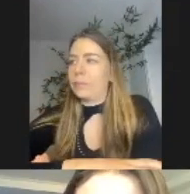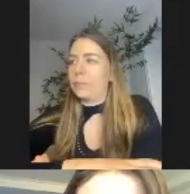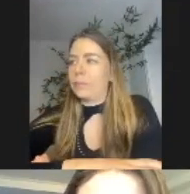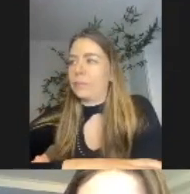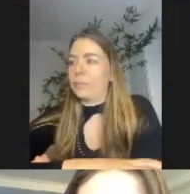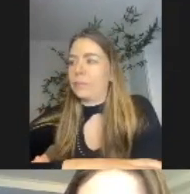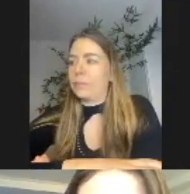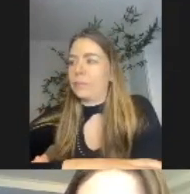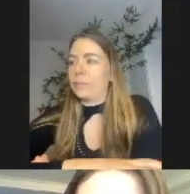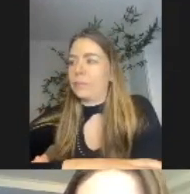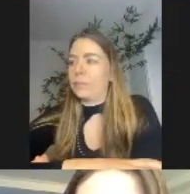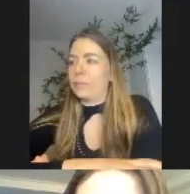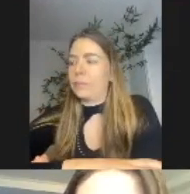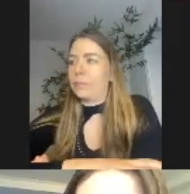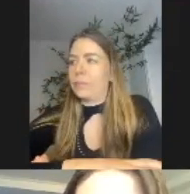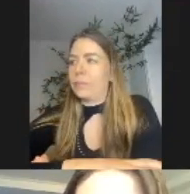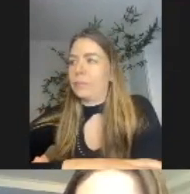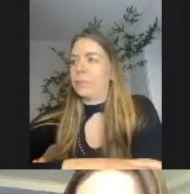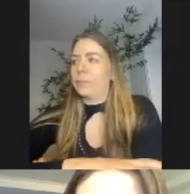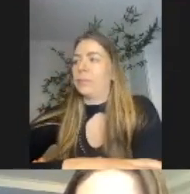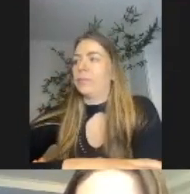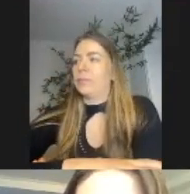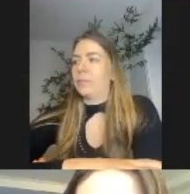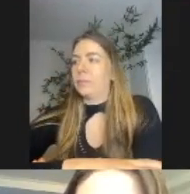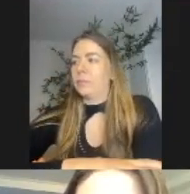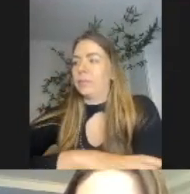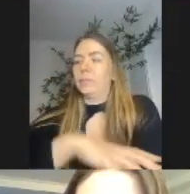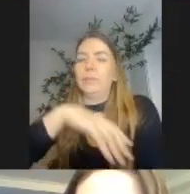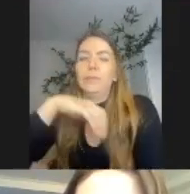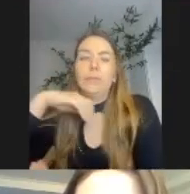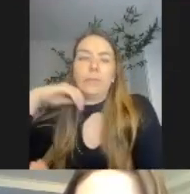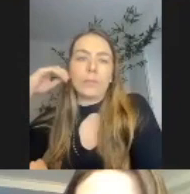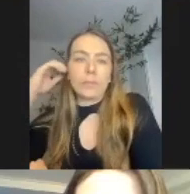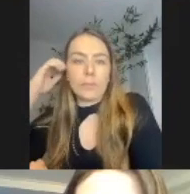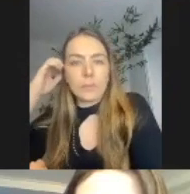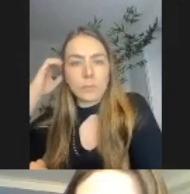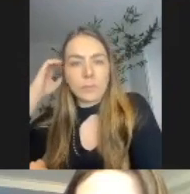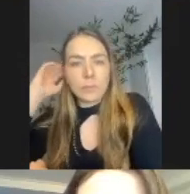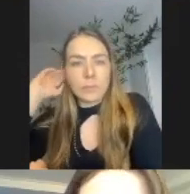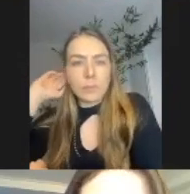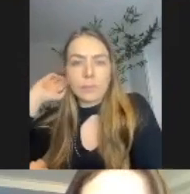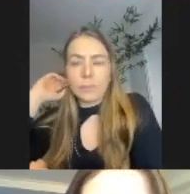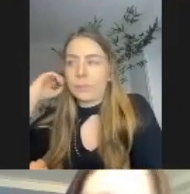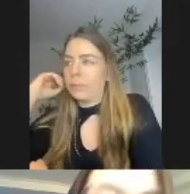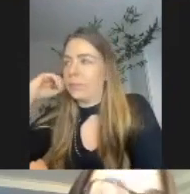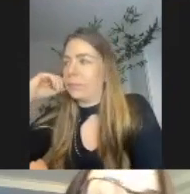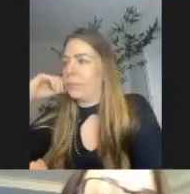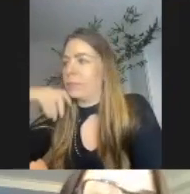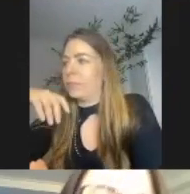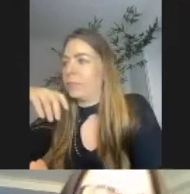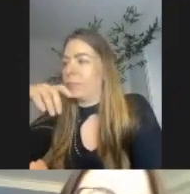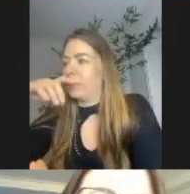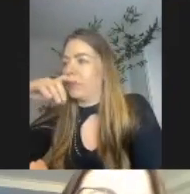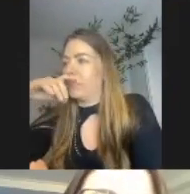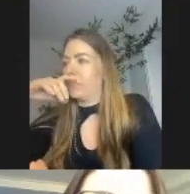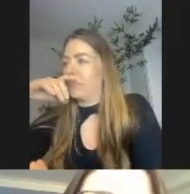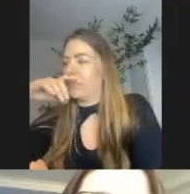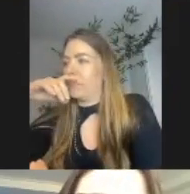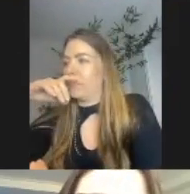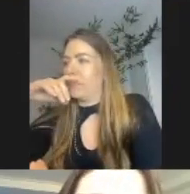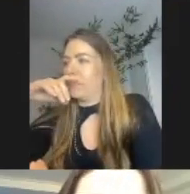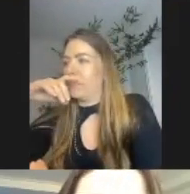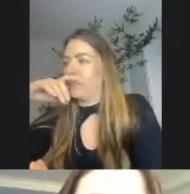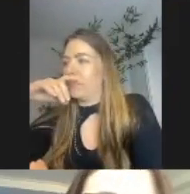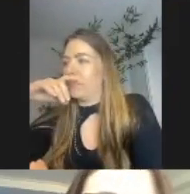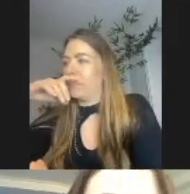Então vamos lá. Para quem quer começar, né, o passo a passo do faça e vende. Então, primeira coisa que hoje, se vocês não saírem